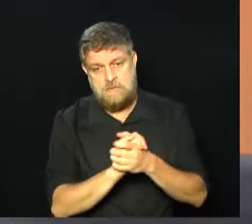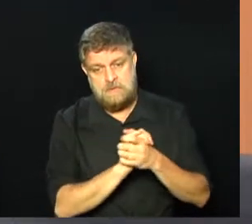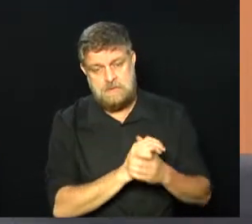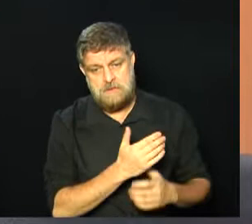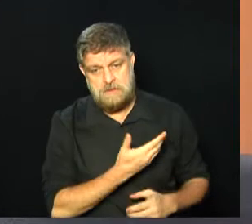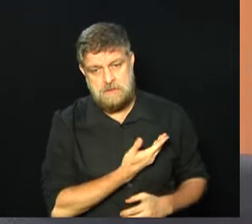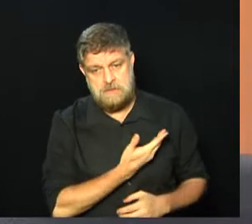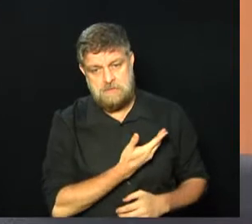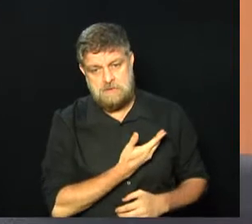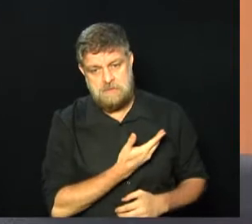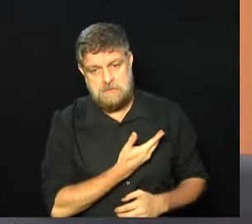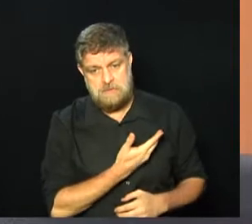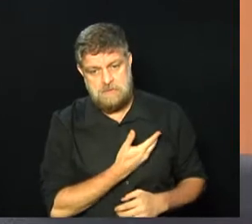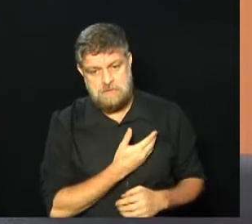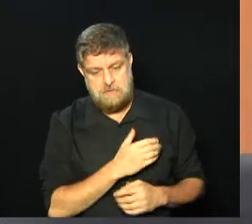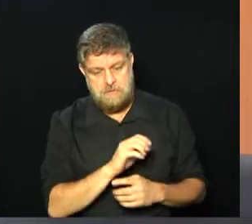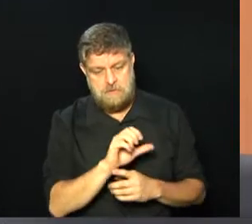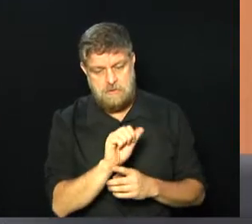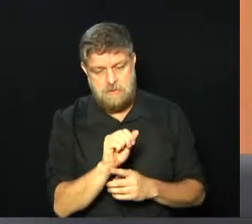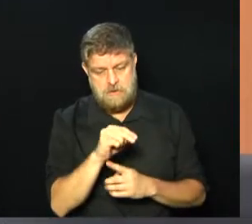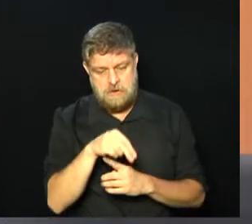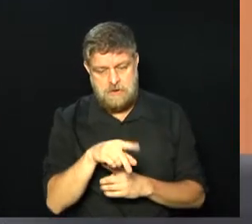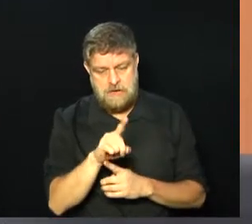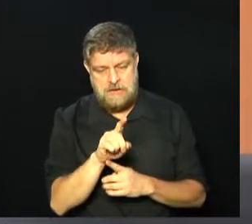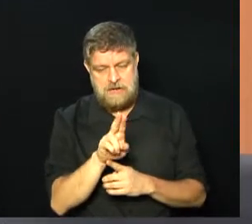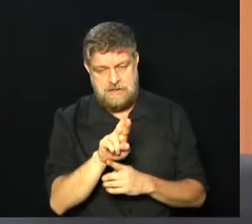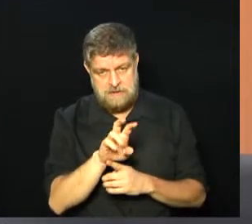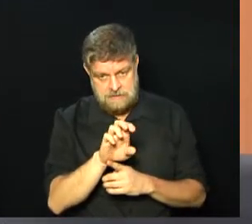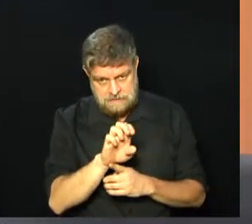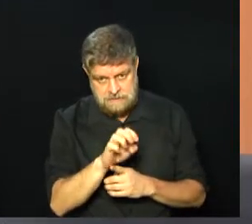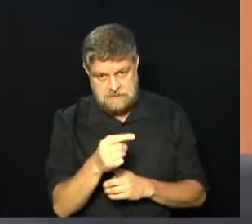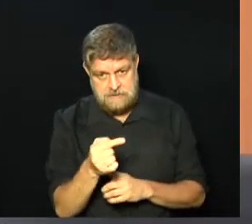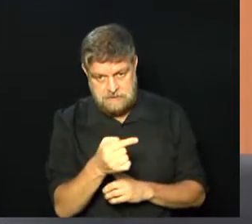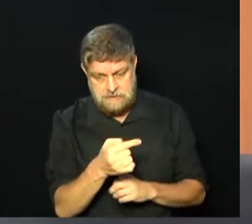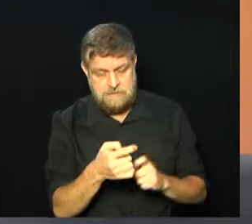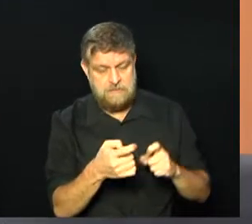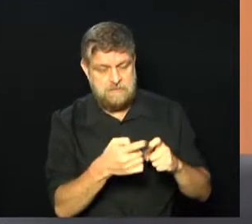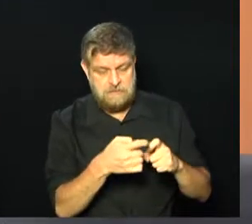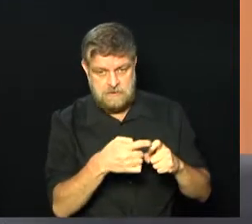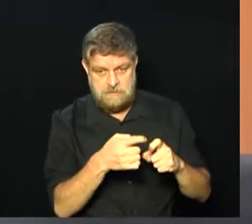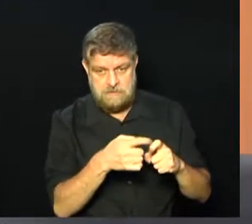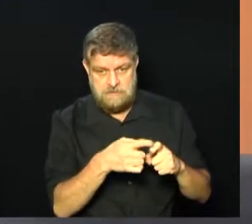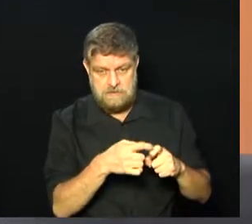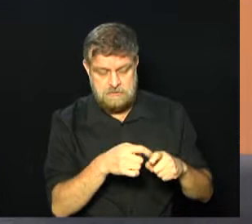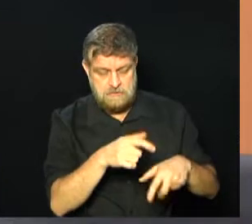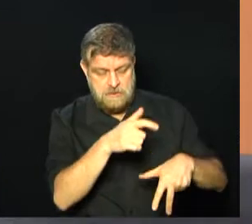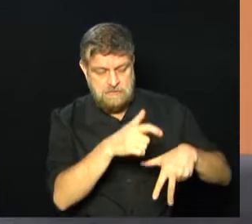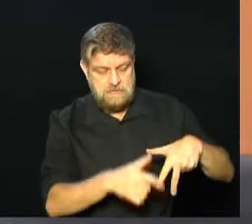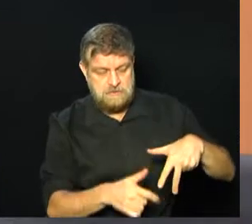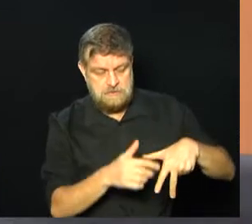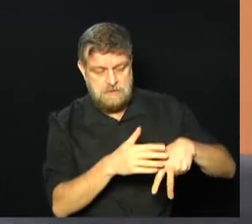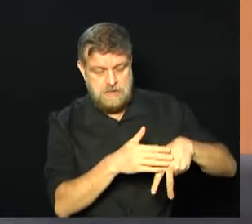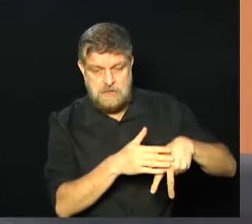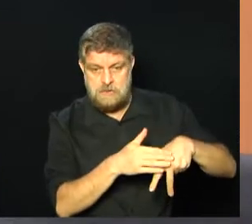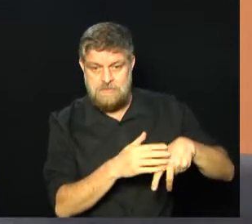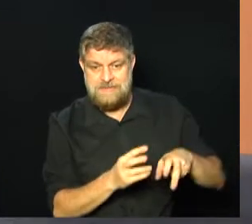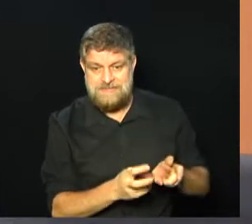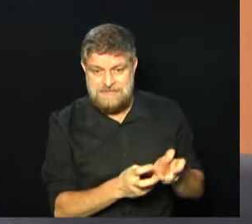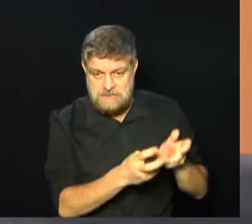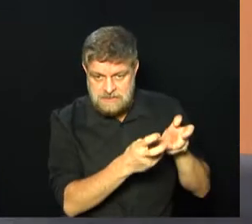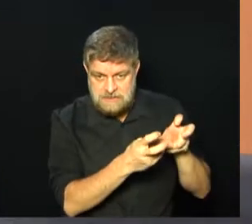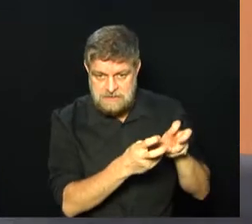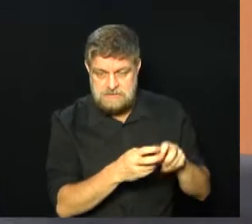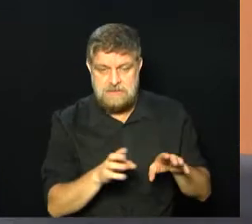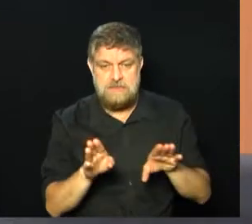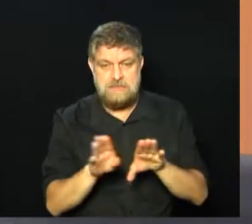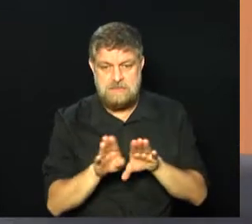doutor André Sassi, médico oncologista. Quero cumprimentar o Leonardo Silva, também,